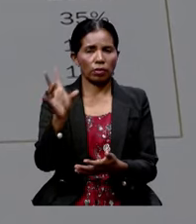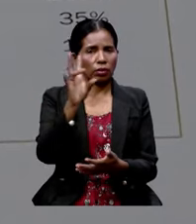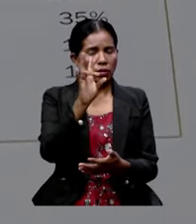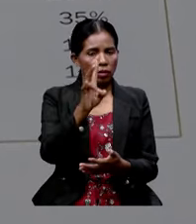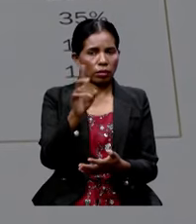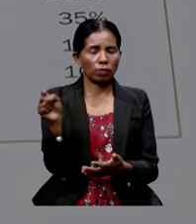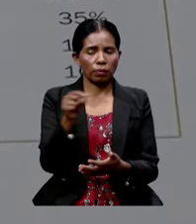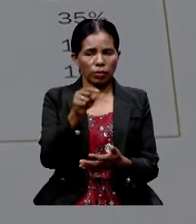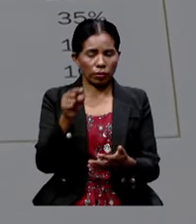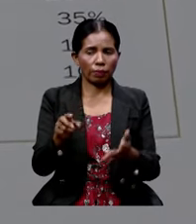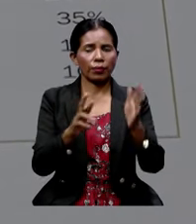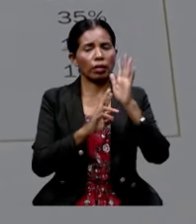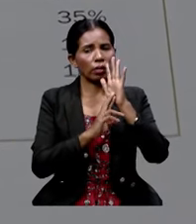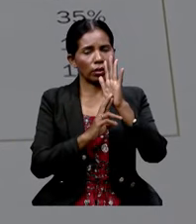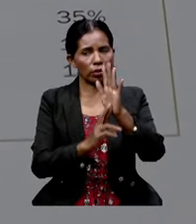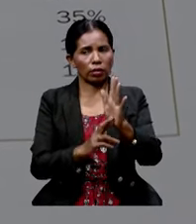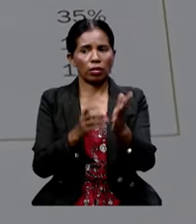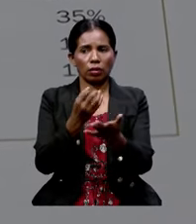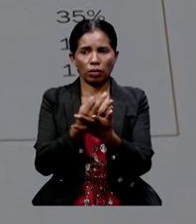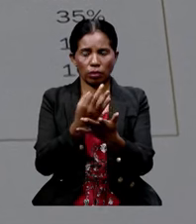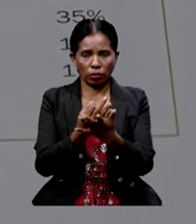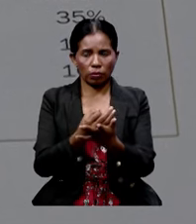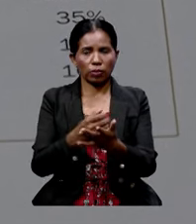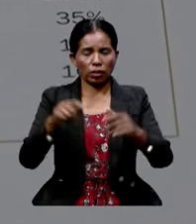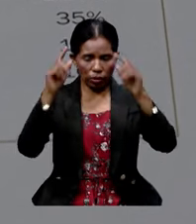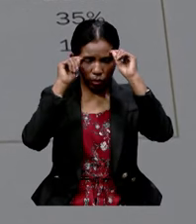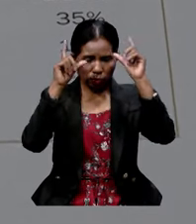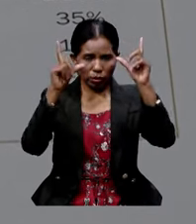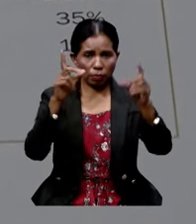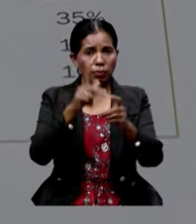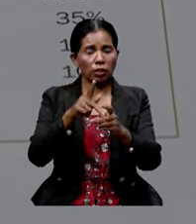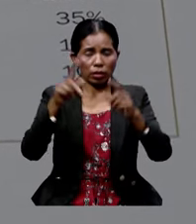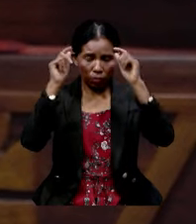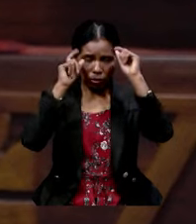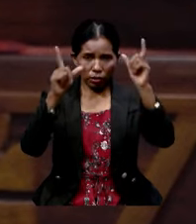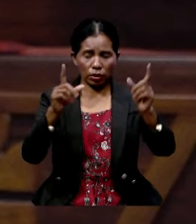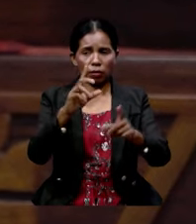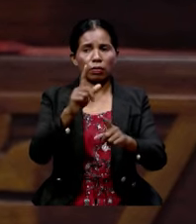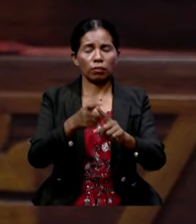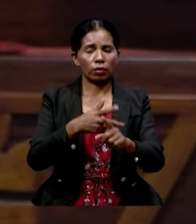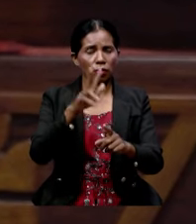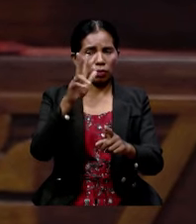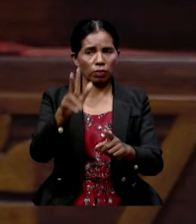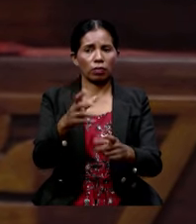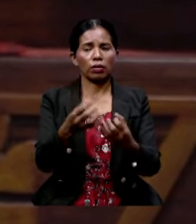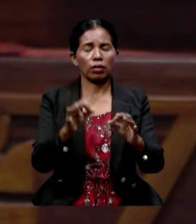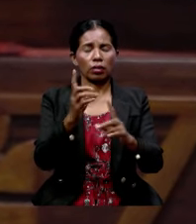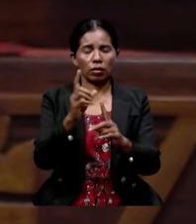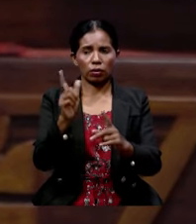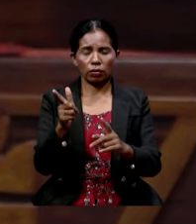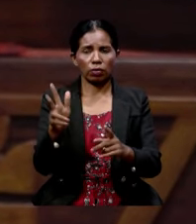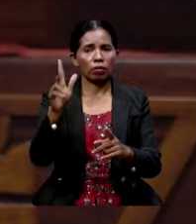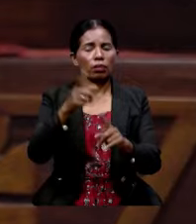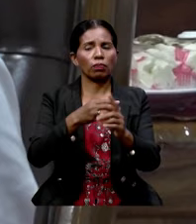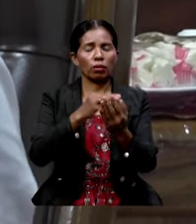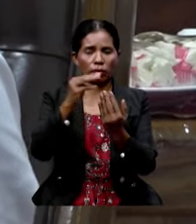2.67%. Relatório trimestral Fundo Minerai Timor-Leste NIAN ba trimestre nebe termina e aloran tolo nulo resinida fulan